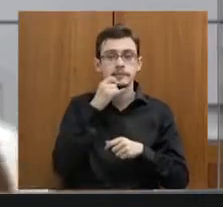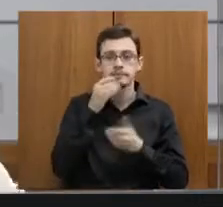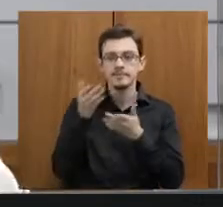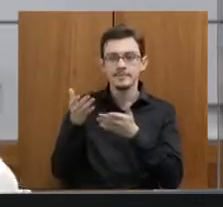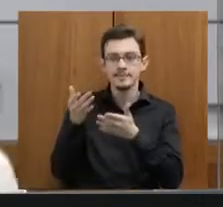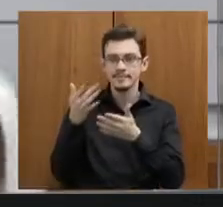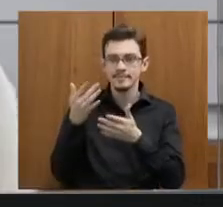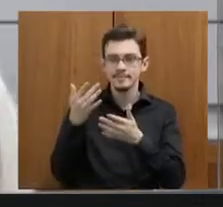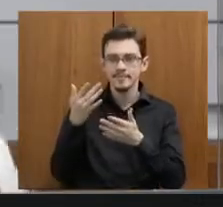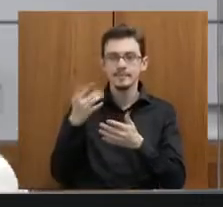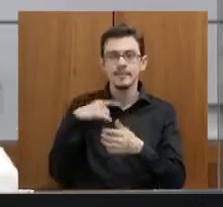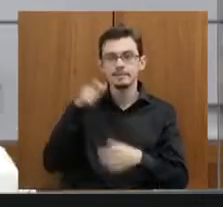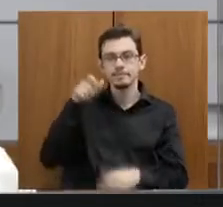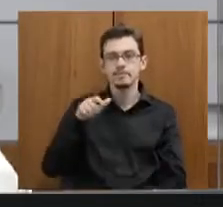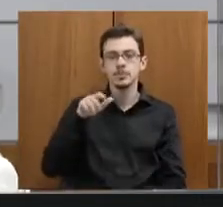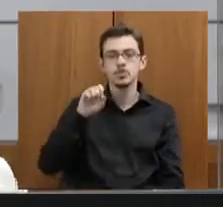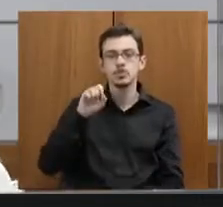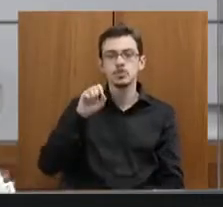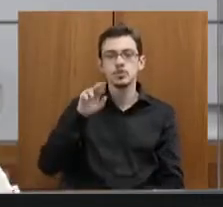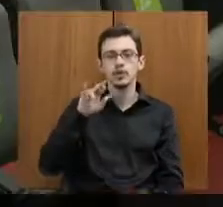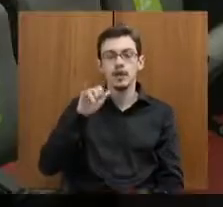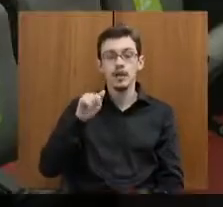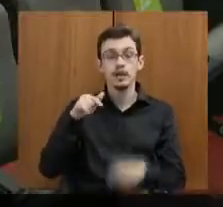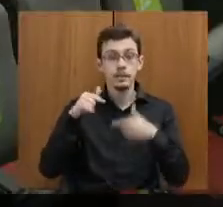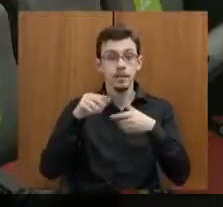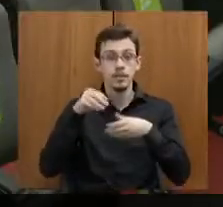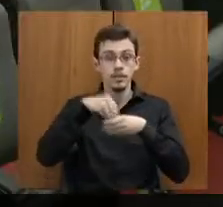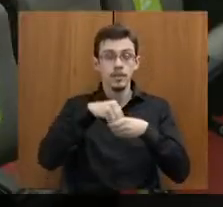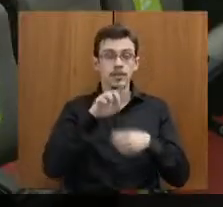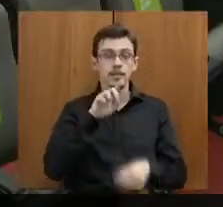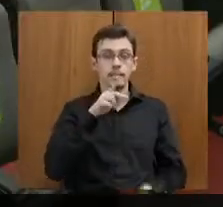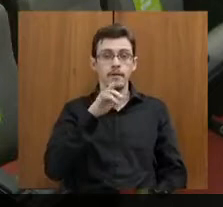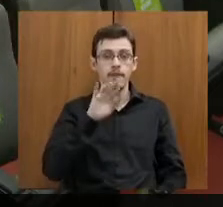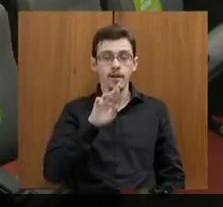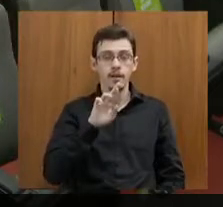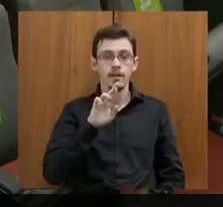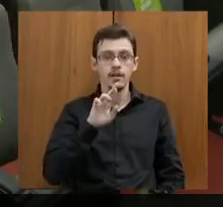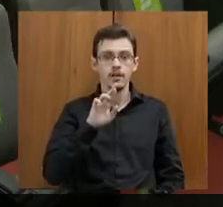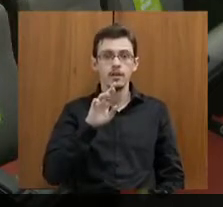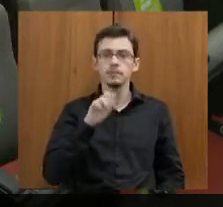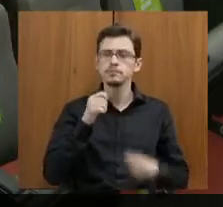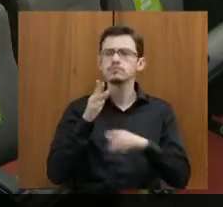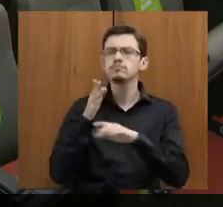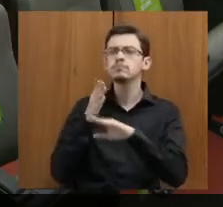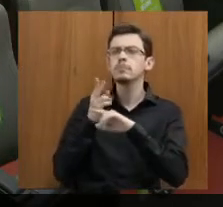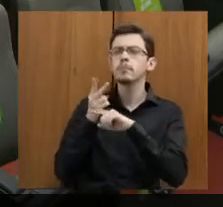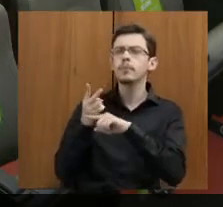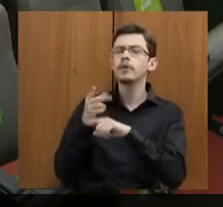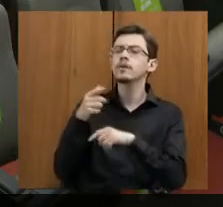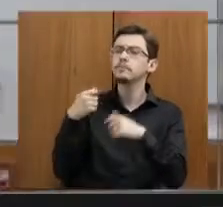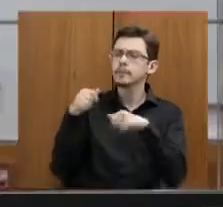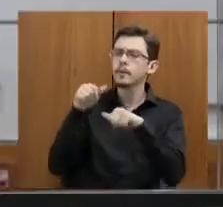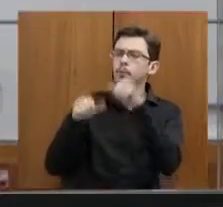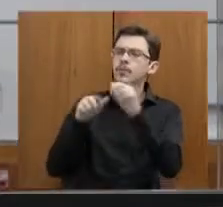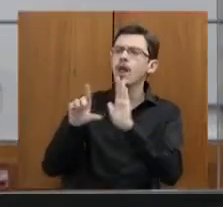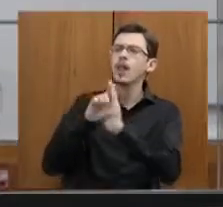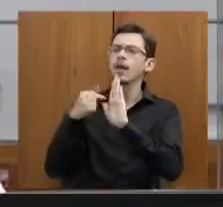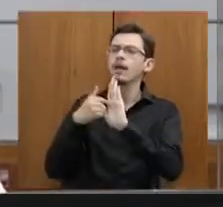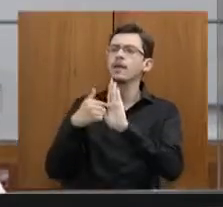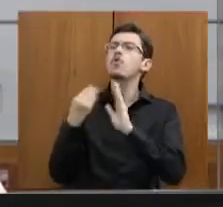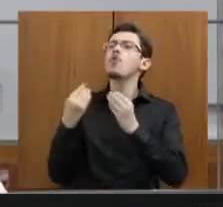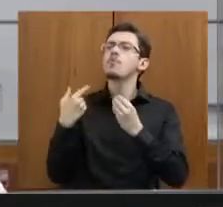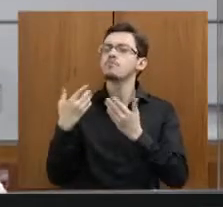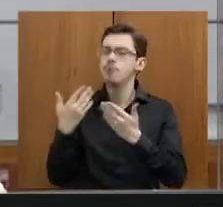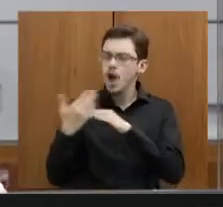nossos assim ó feita a doutora Soraia que trabalha na diretoria de promoção de igualdade racial e bateu na porta perguntar para ela hora nós precisamos mudar falei aqui